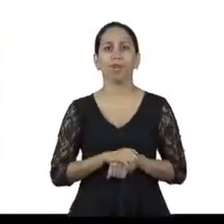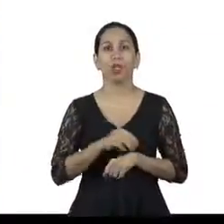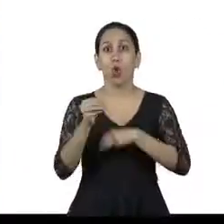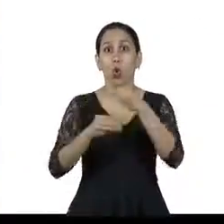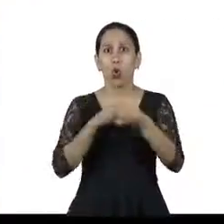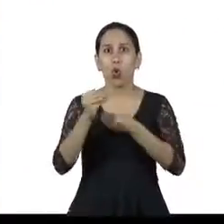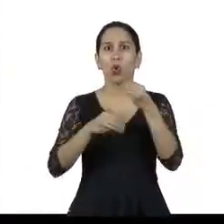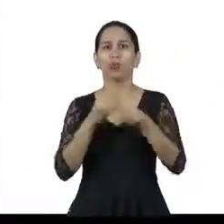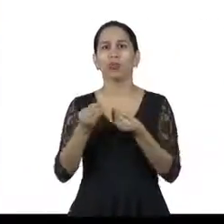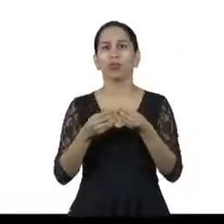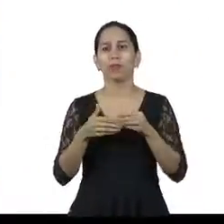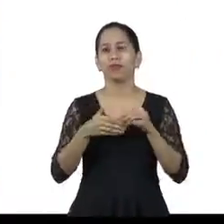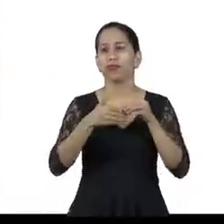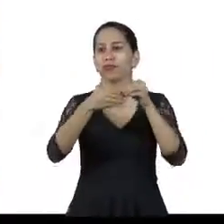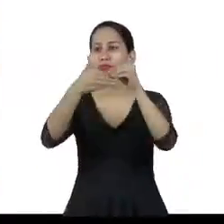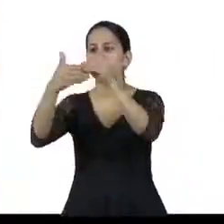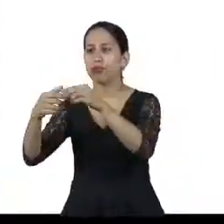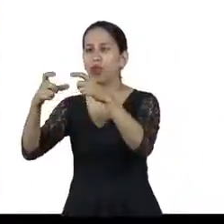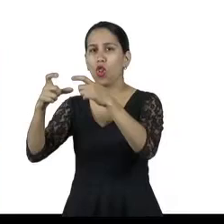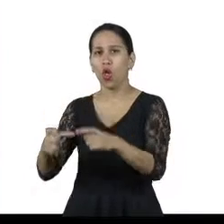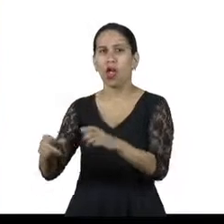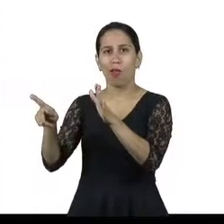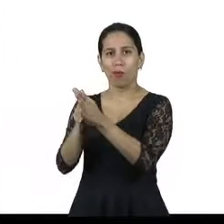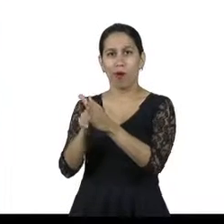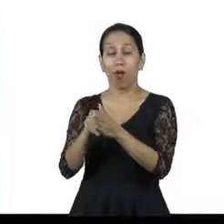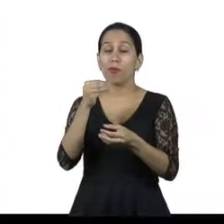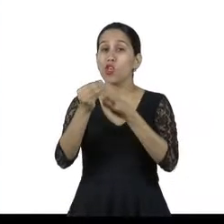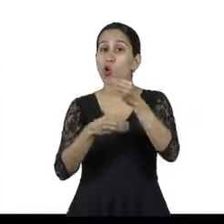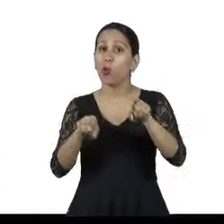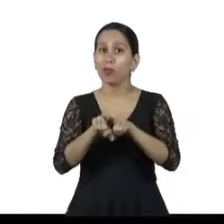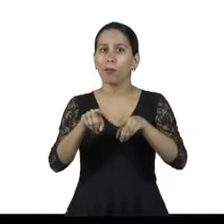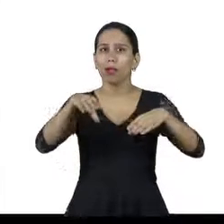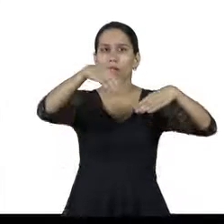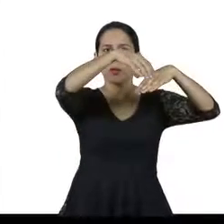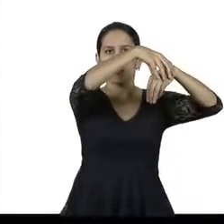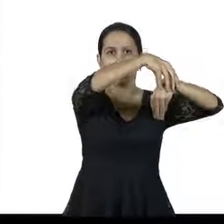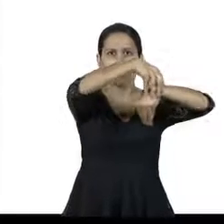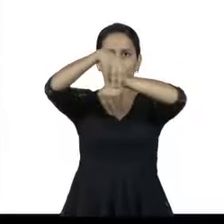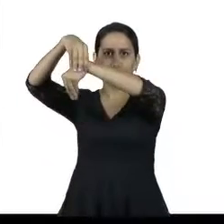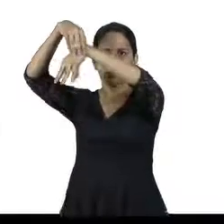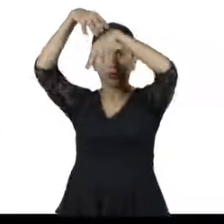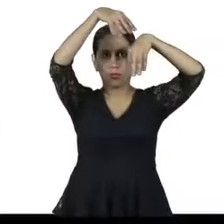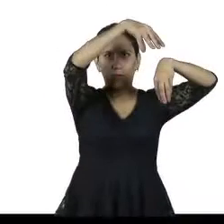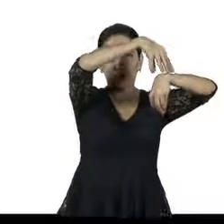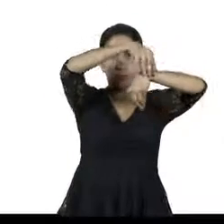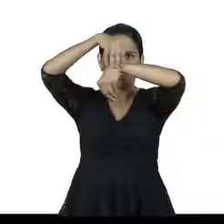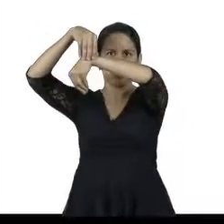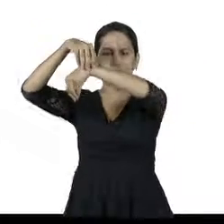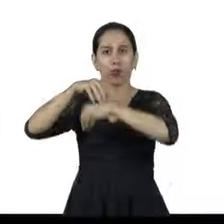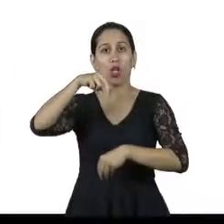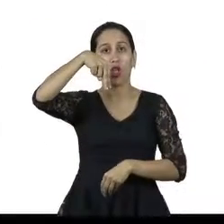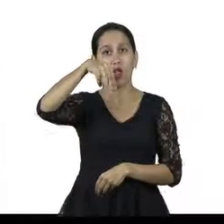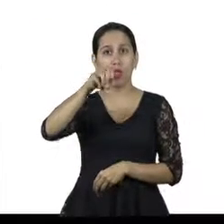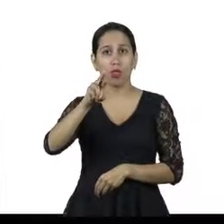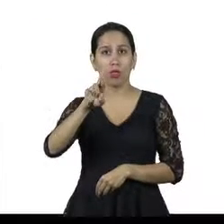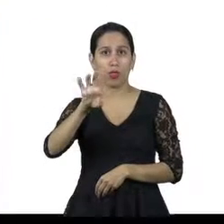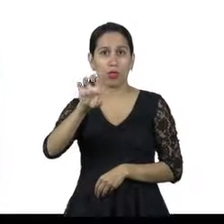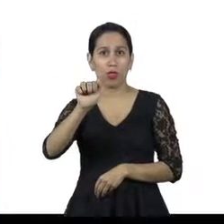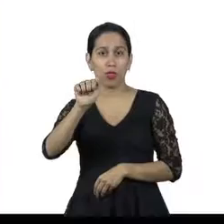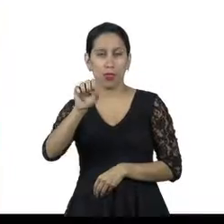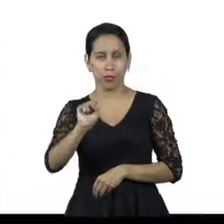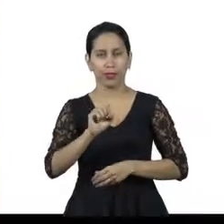das aves-vivas nas nórias. Letreiro Planejamento. Jordano usa roupas e balaclava azuis, protetor auricular e no tronco